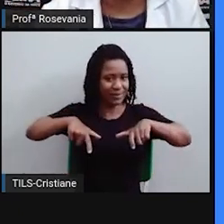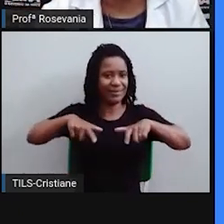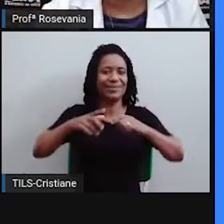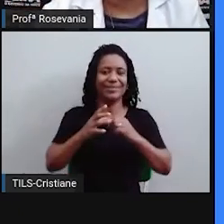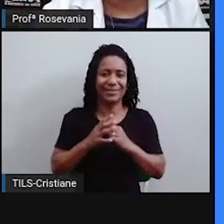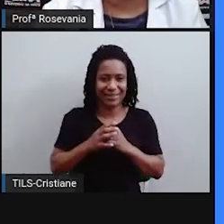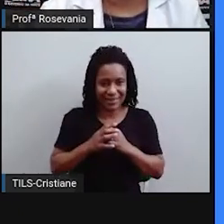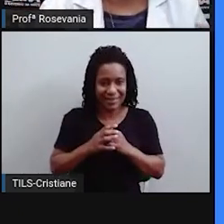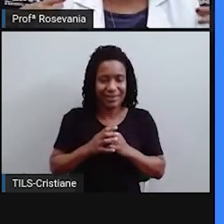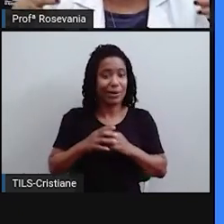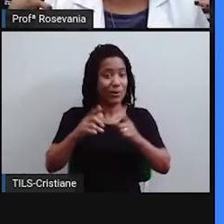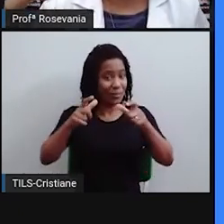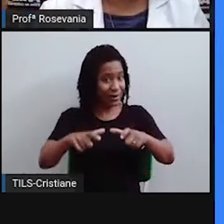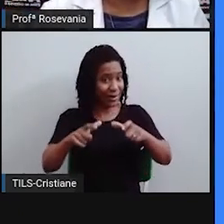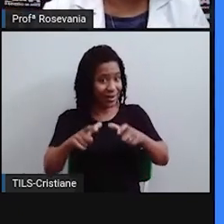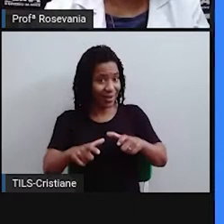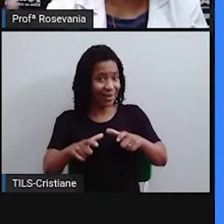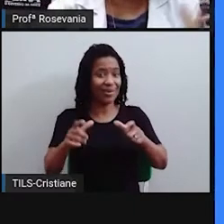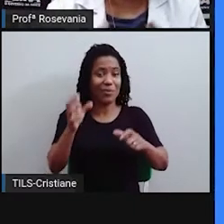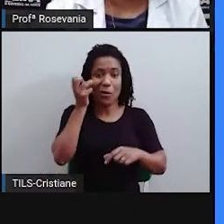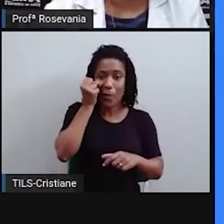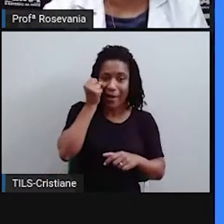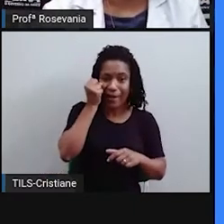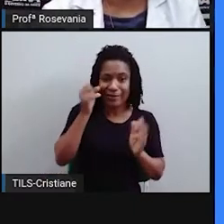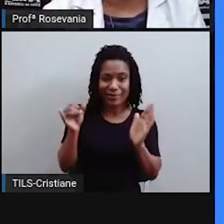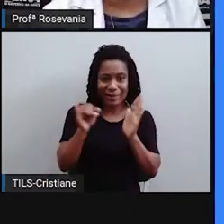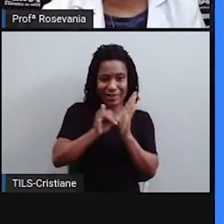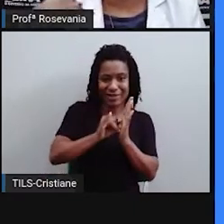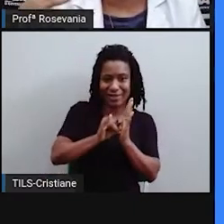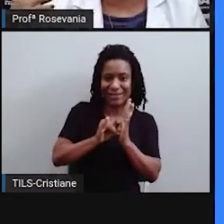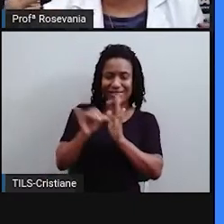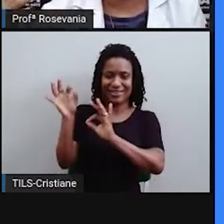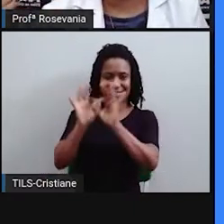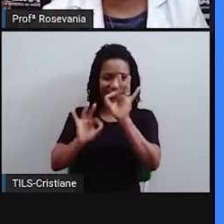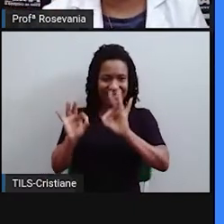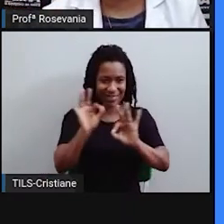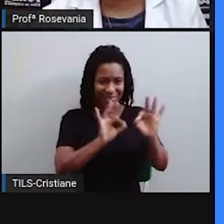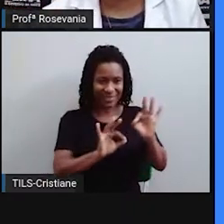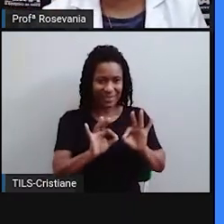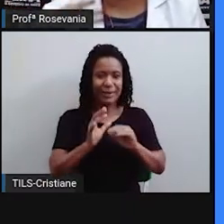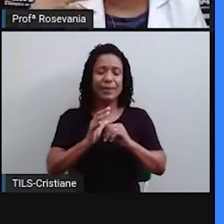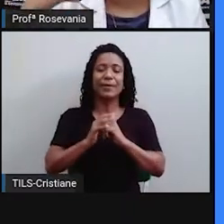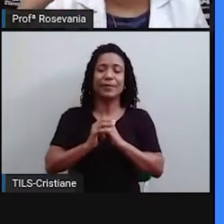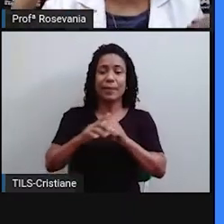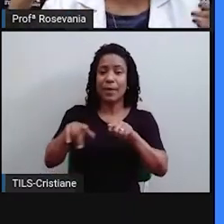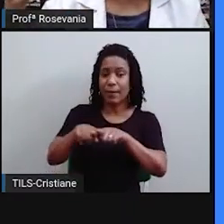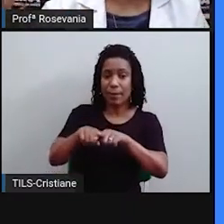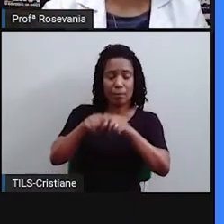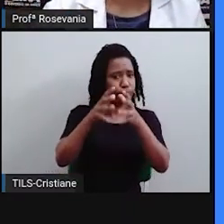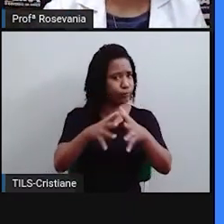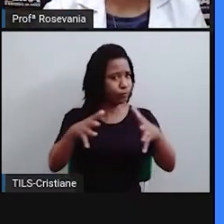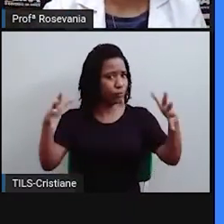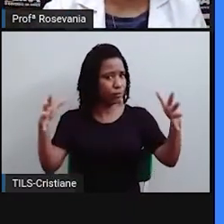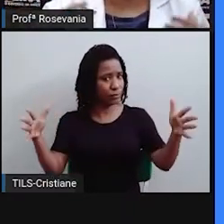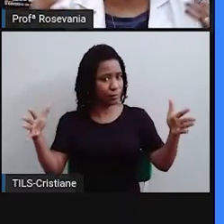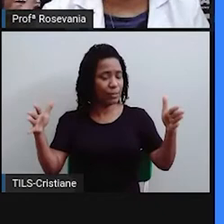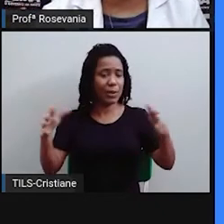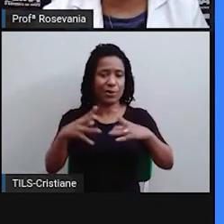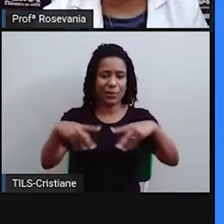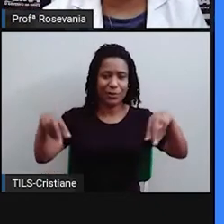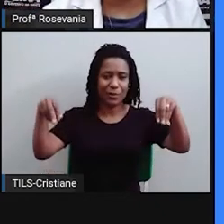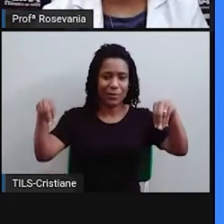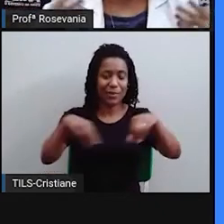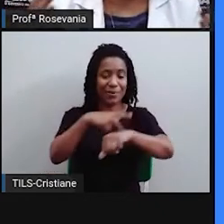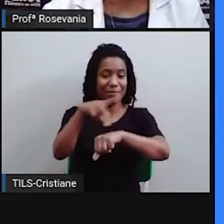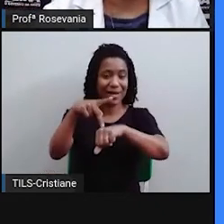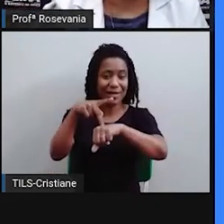mais de nossa identidade, até os espaços maiores, né, como o próprio país, os continentes, né, o